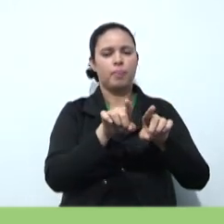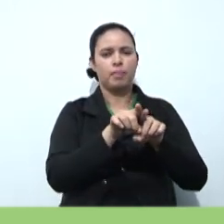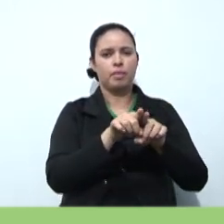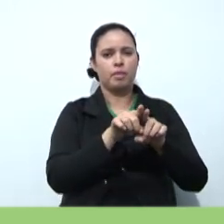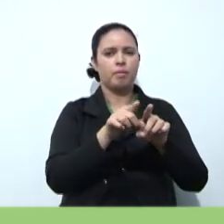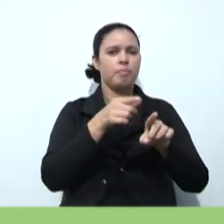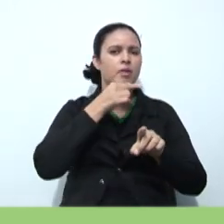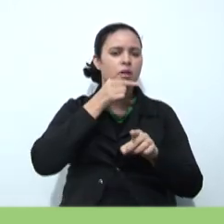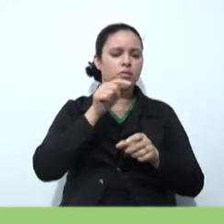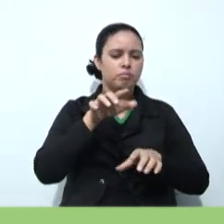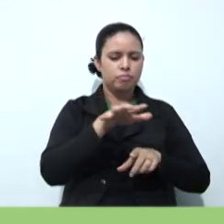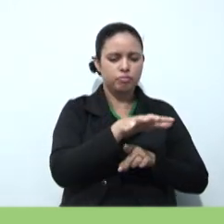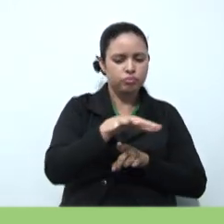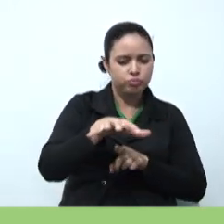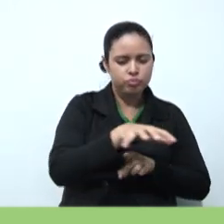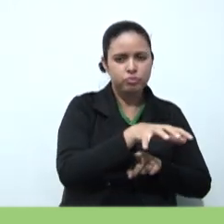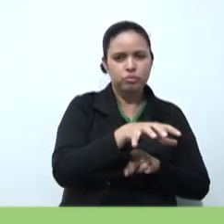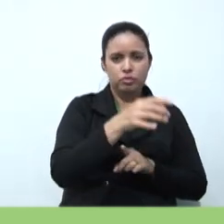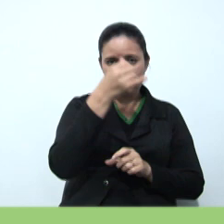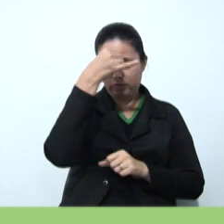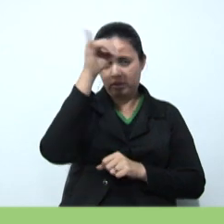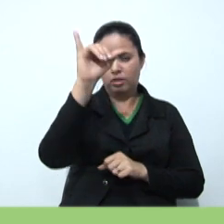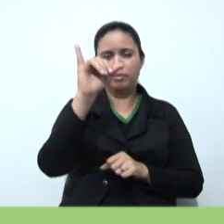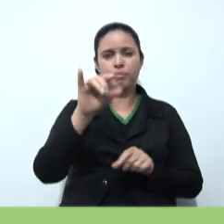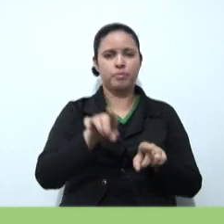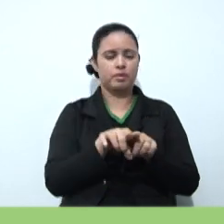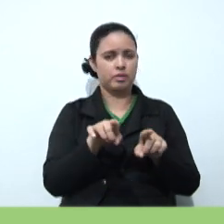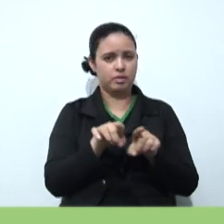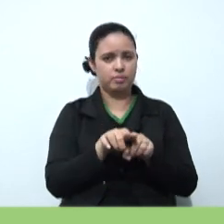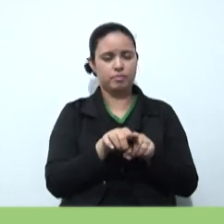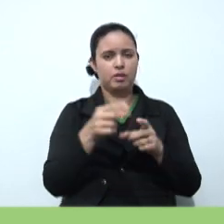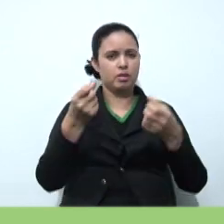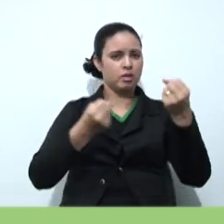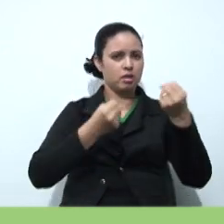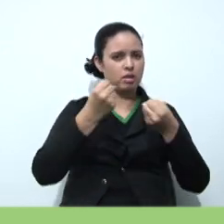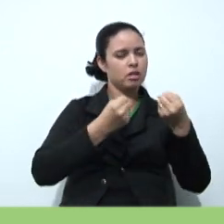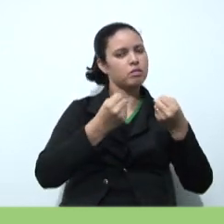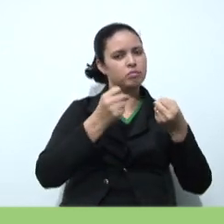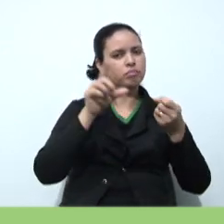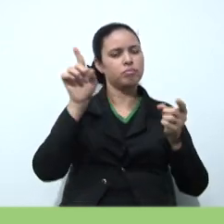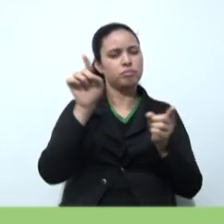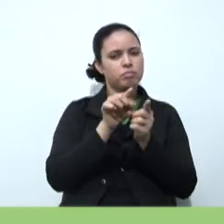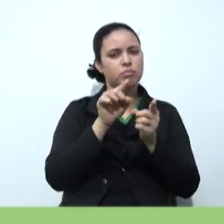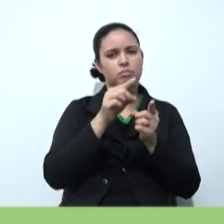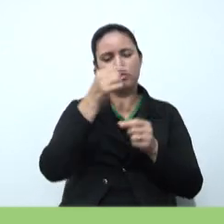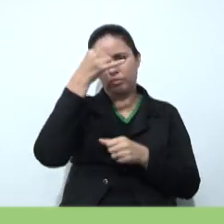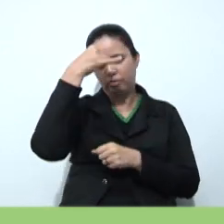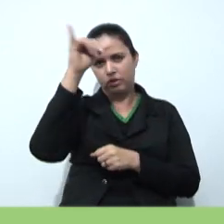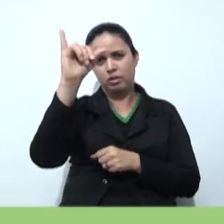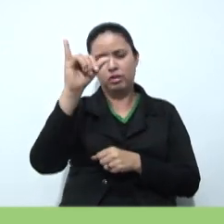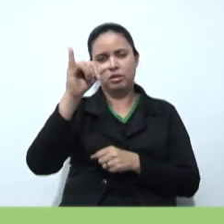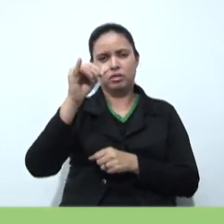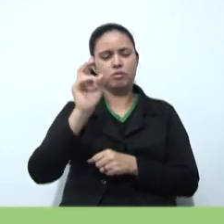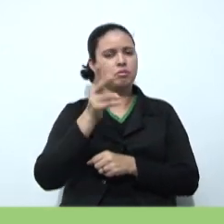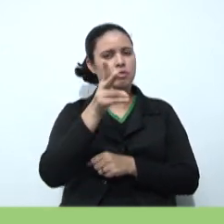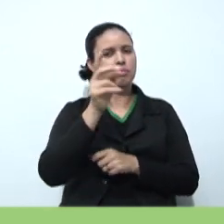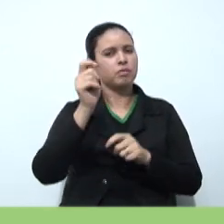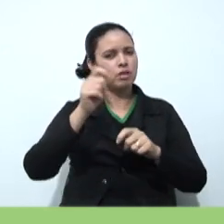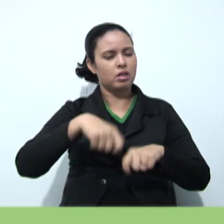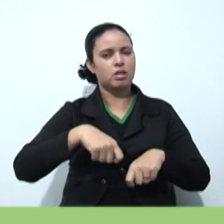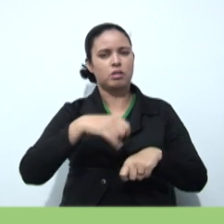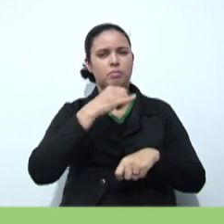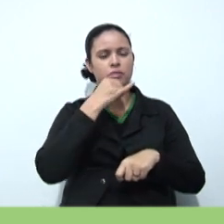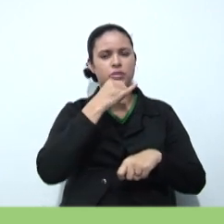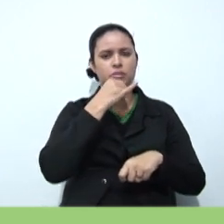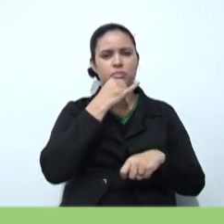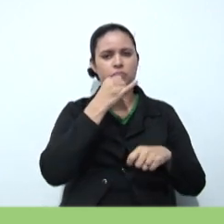Evite andar apenas de carro. Os carros poluem o meio ambiente, Por isso, sempre que possível, opte por